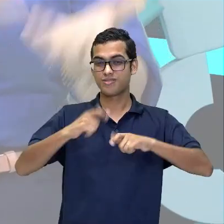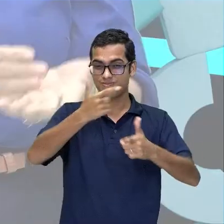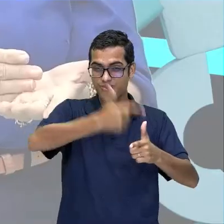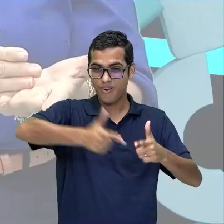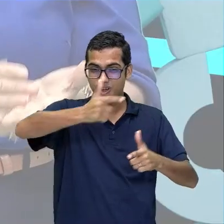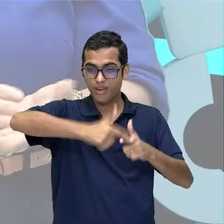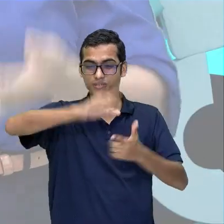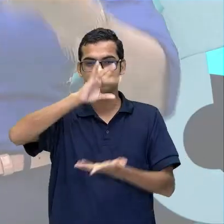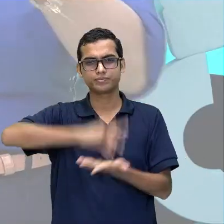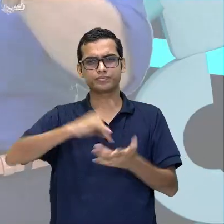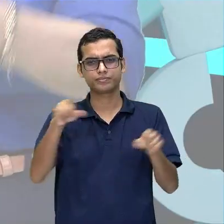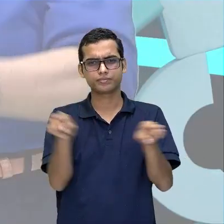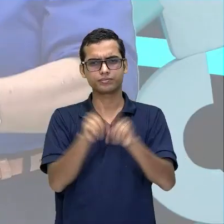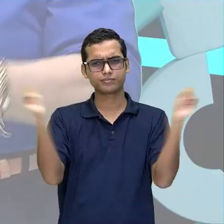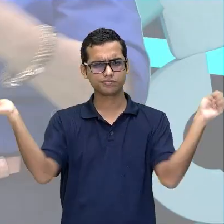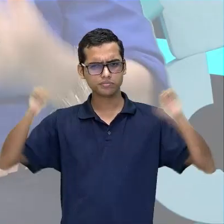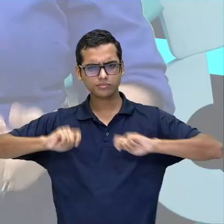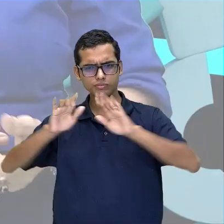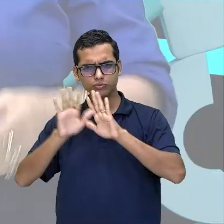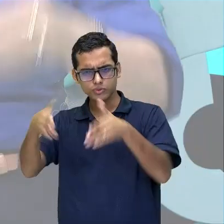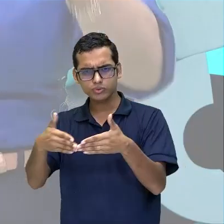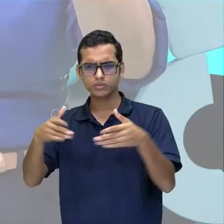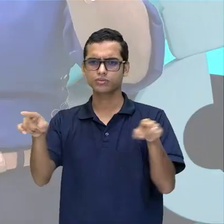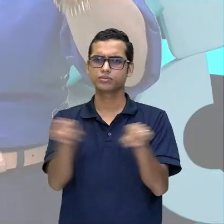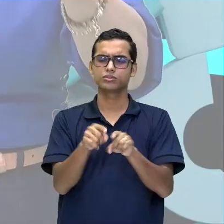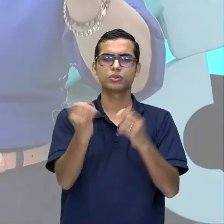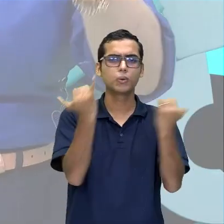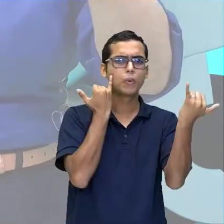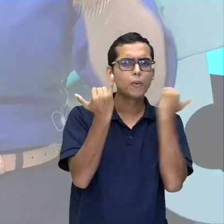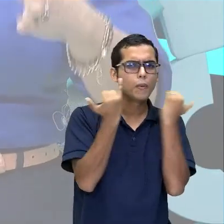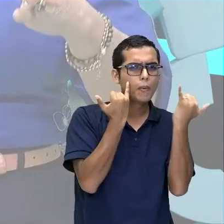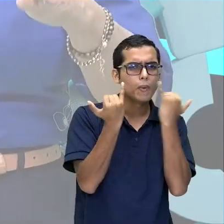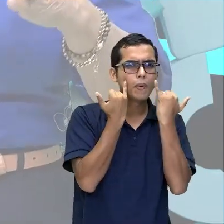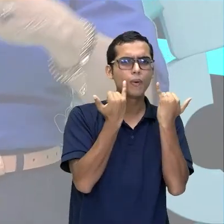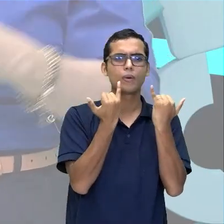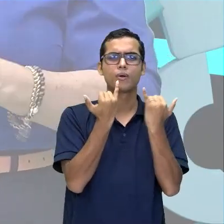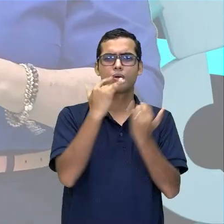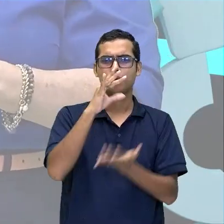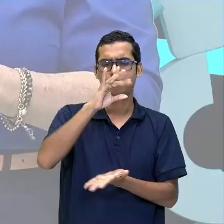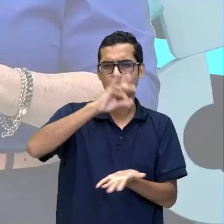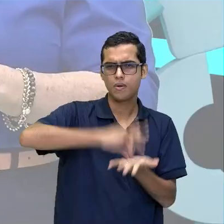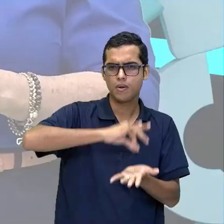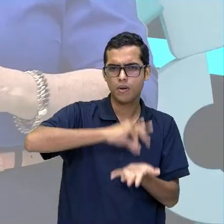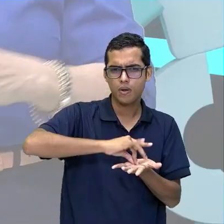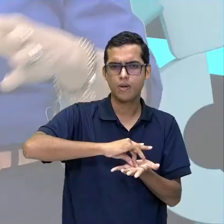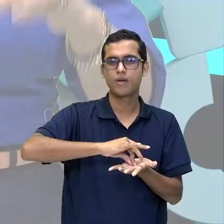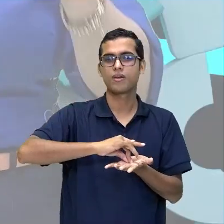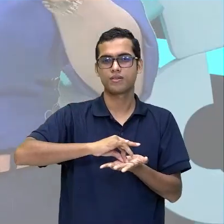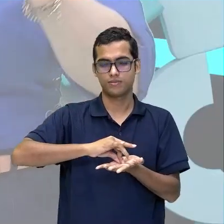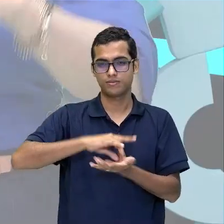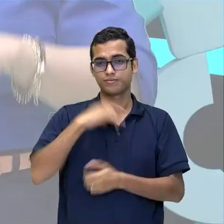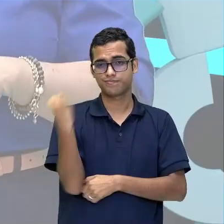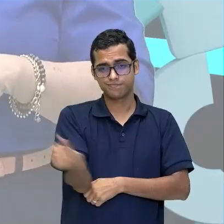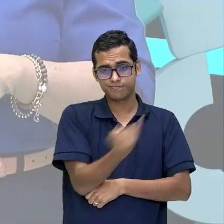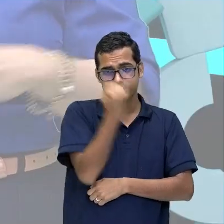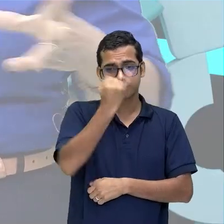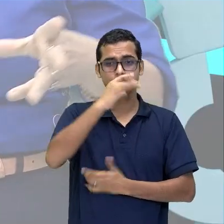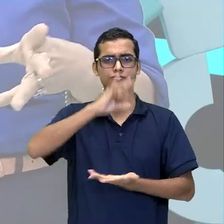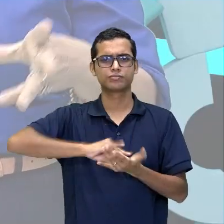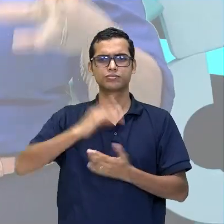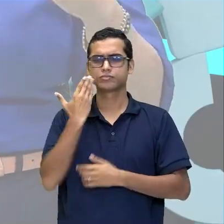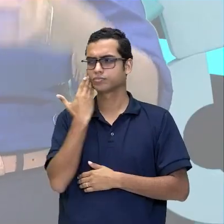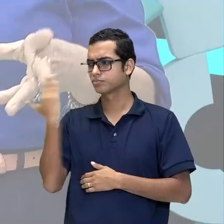de se concentrar e de reter informações é necessária, é fundamental. Um outro aspecto